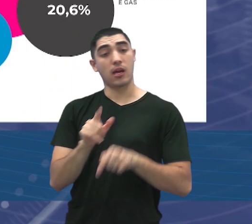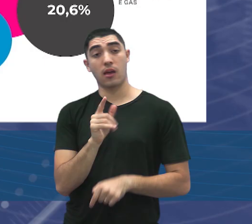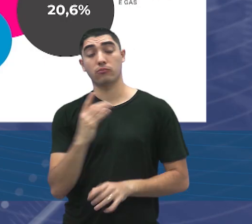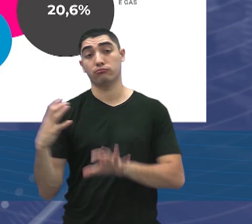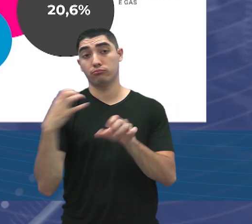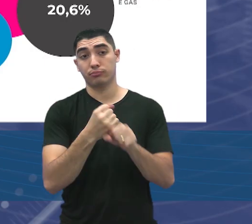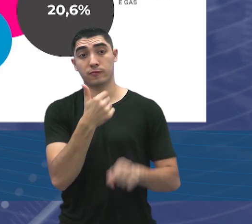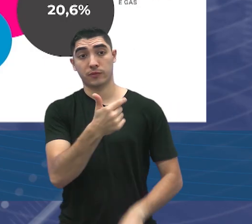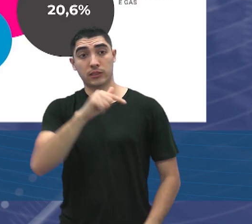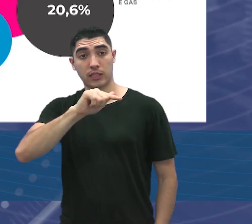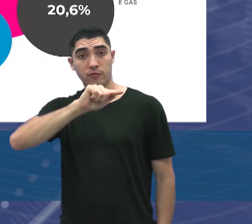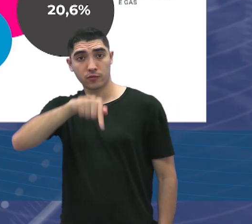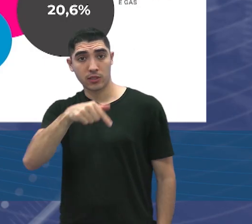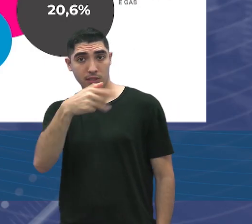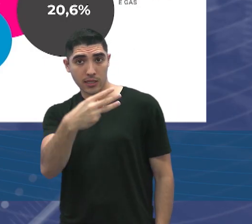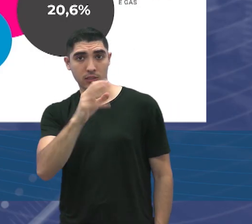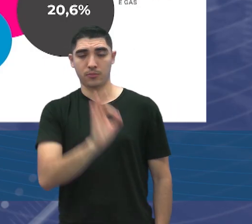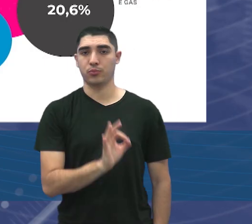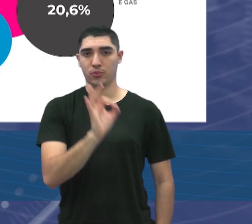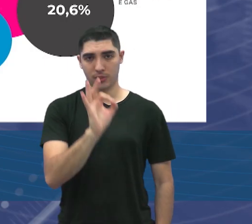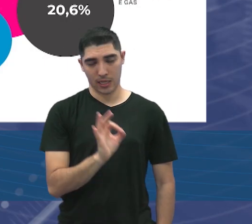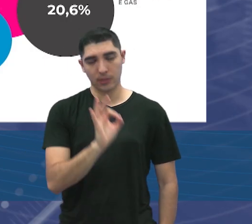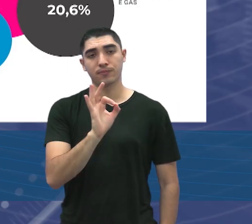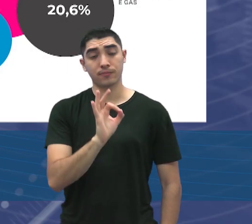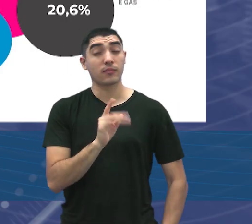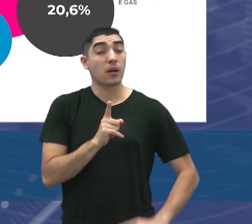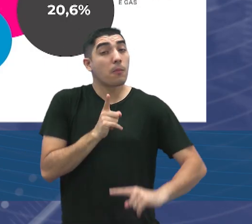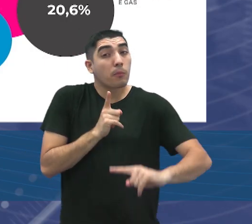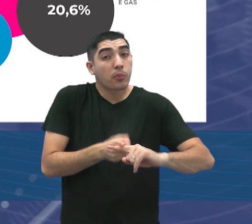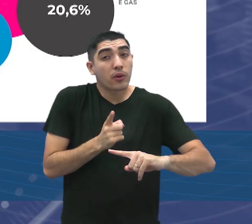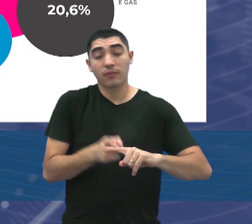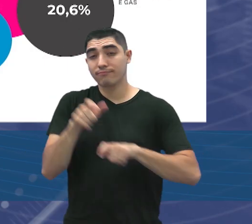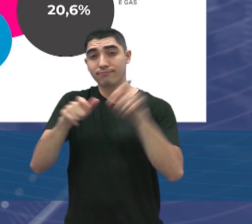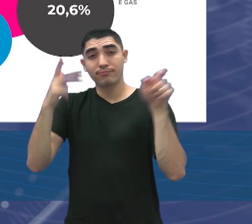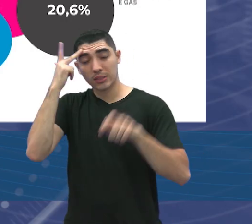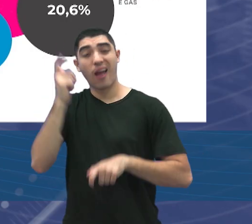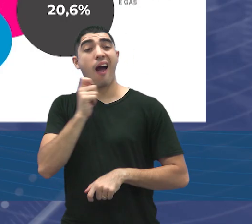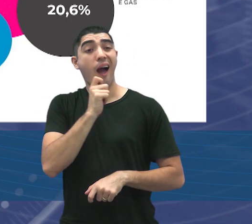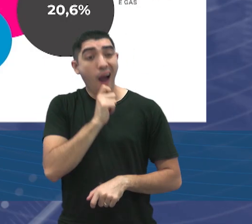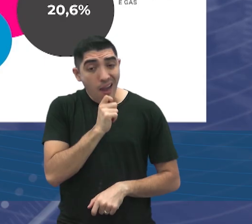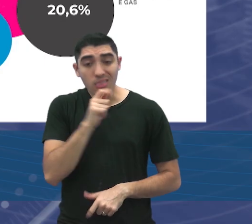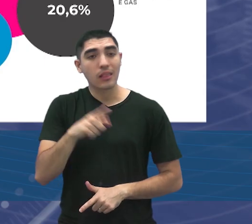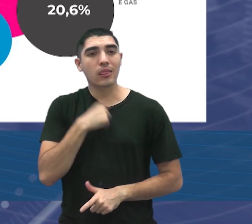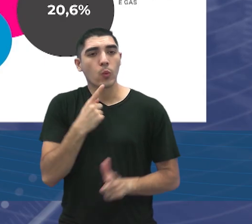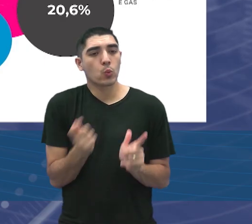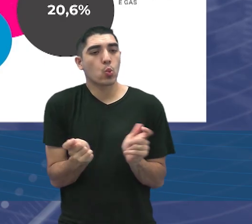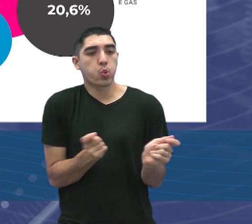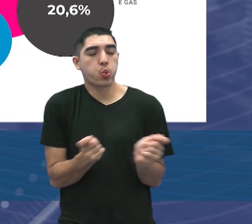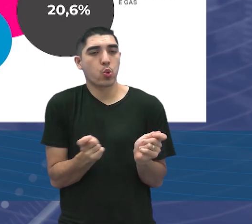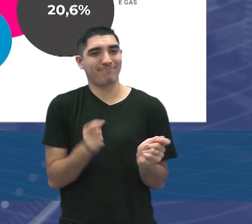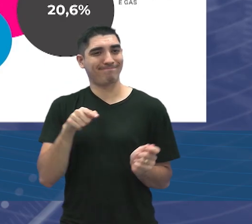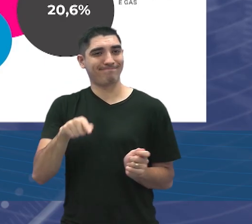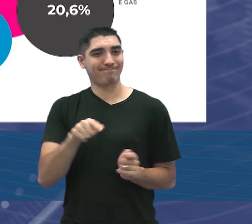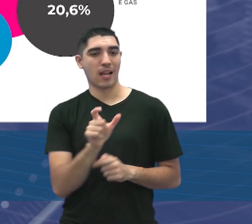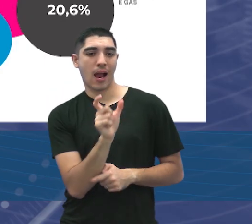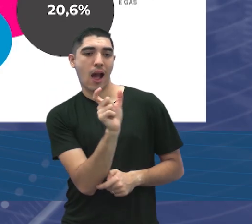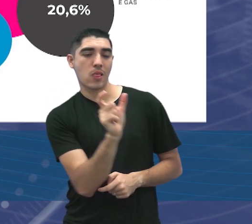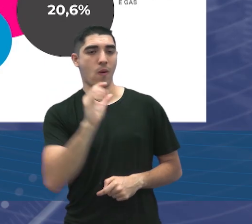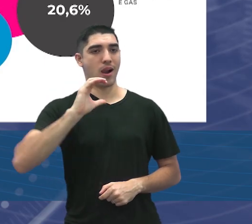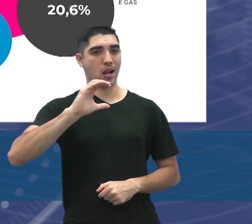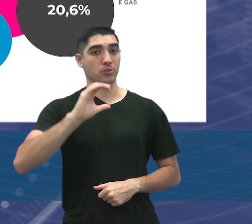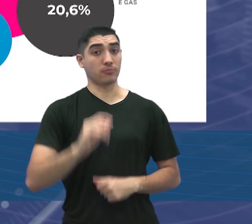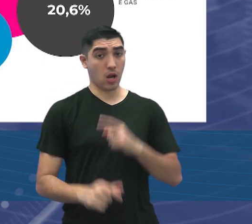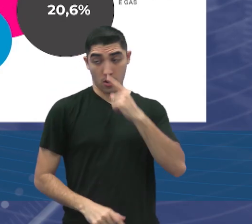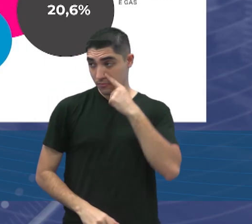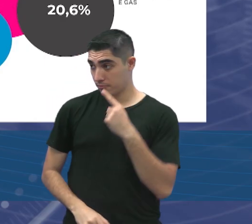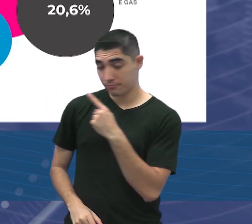do crédito continuam entre as principais causas desse endividamento. Pois é, a gente vê o gráfico aí,